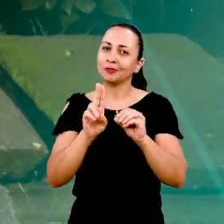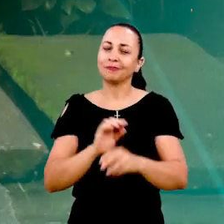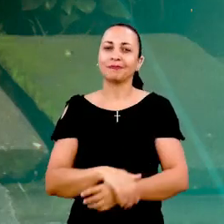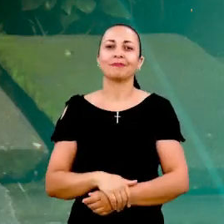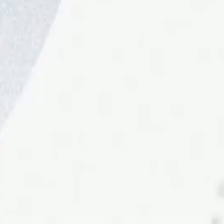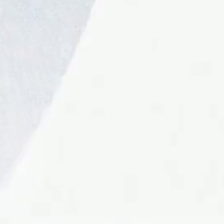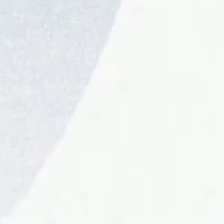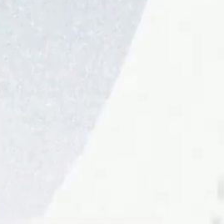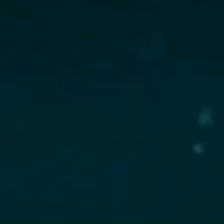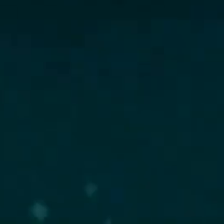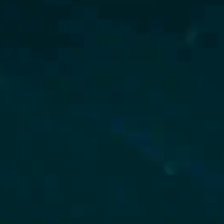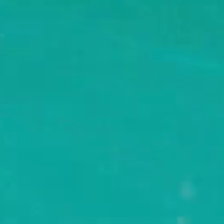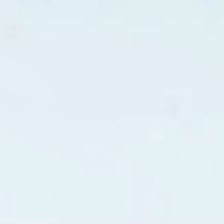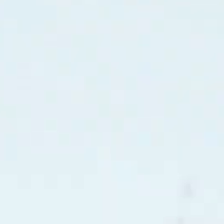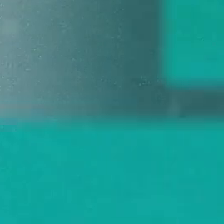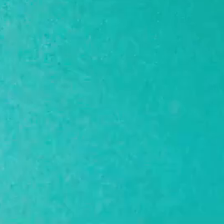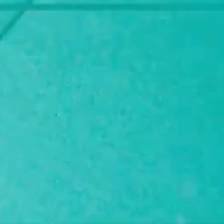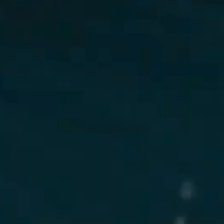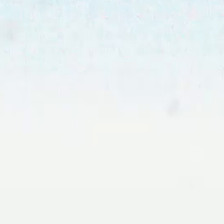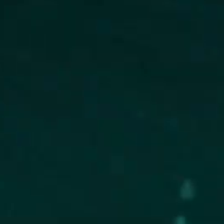já já.